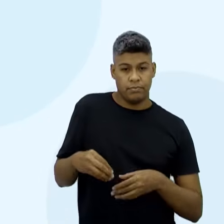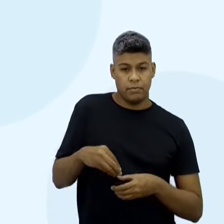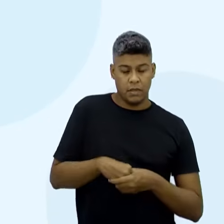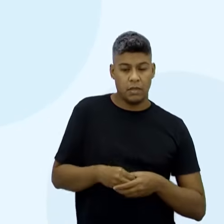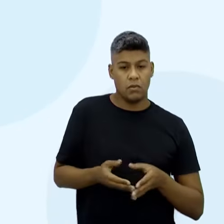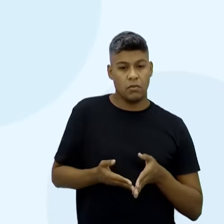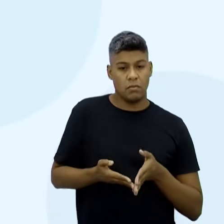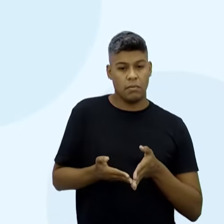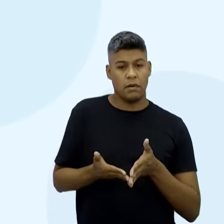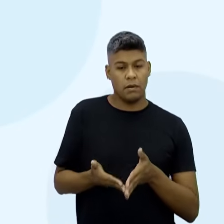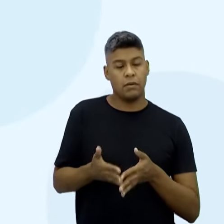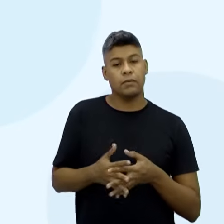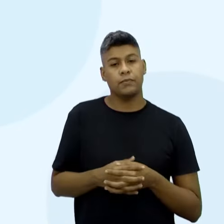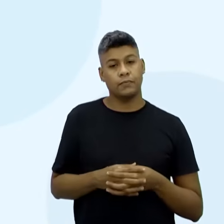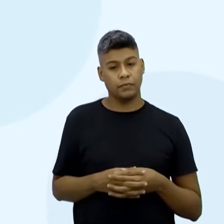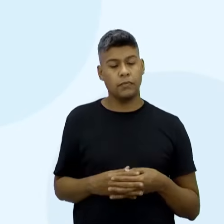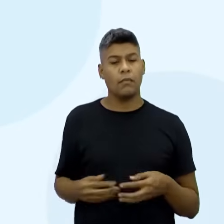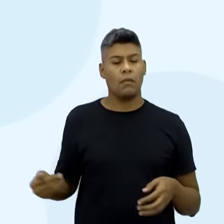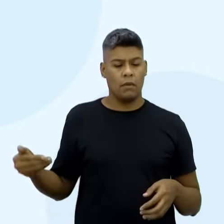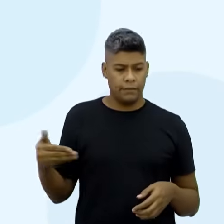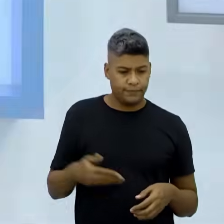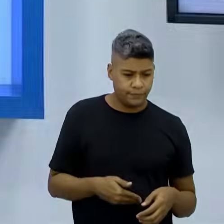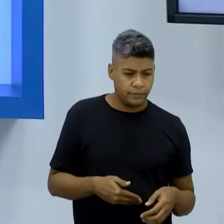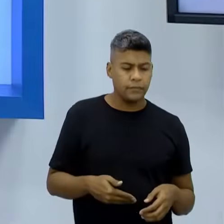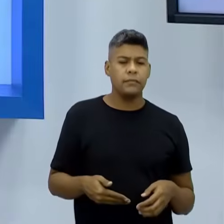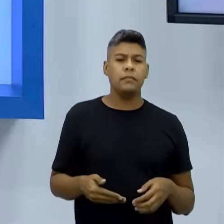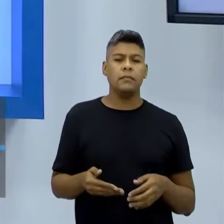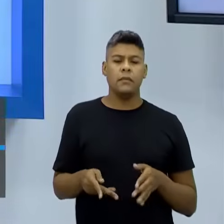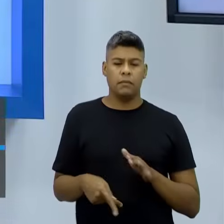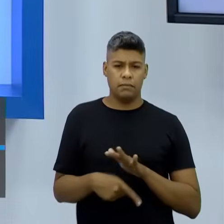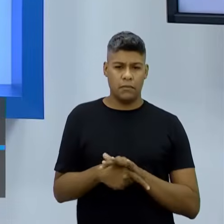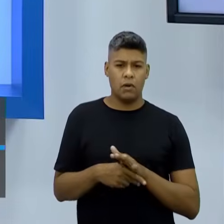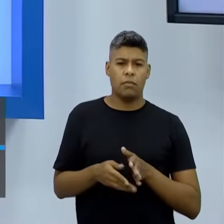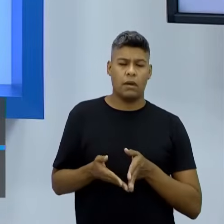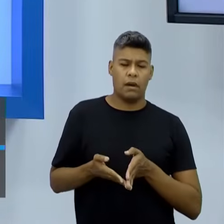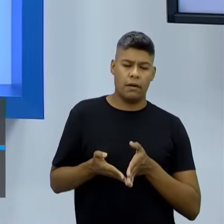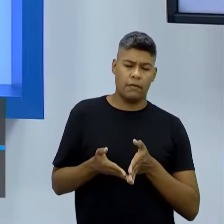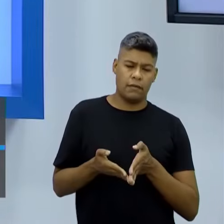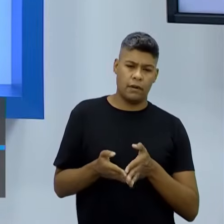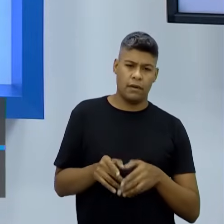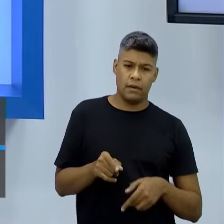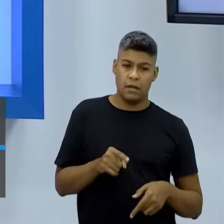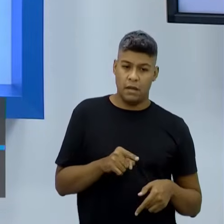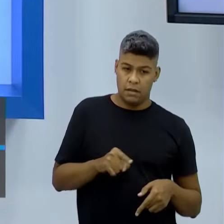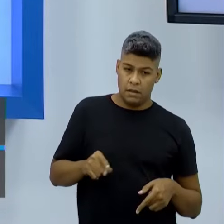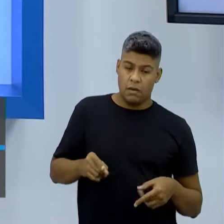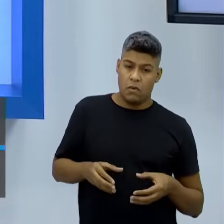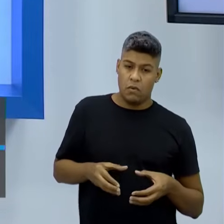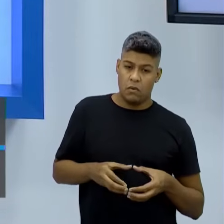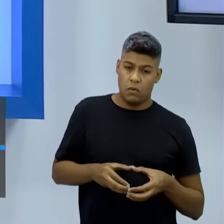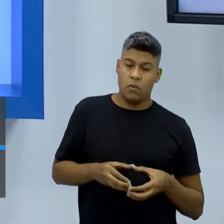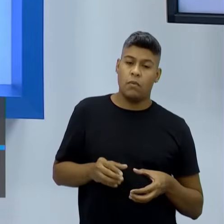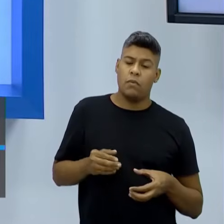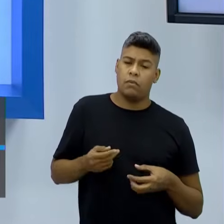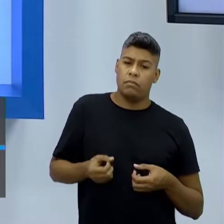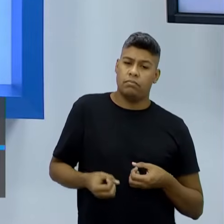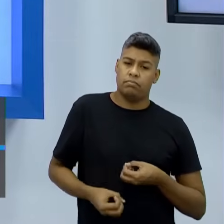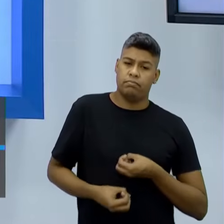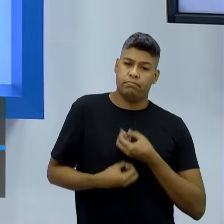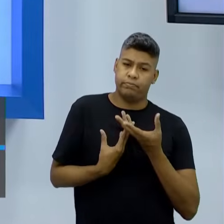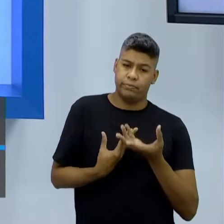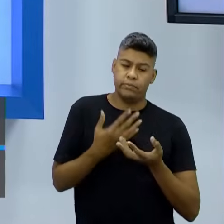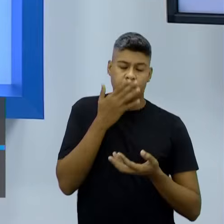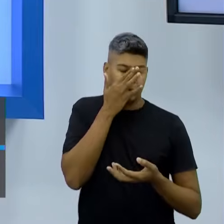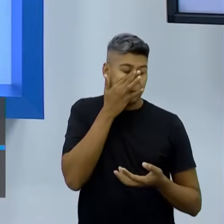nos navios, né, que vinham para cá, nas caravelas que vinham para cá, essas tripulações, então, elas relatavam, né,